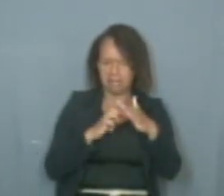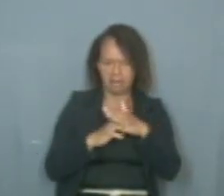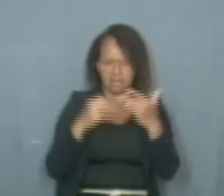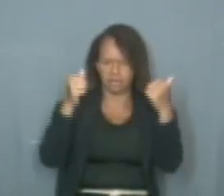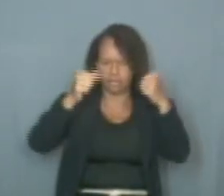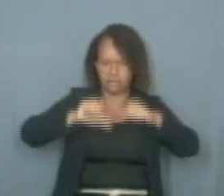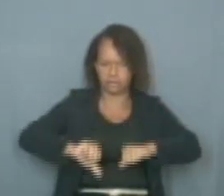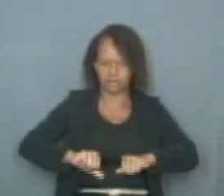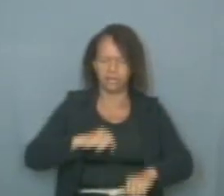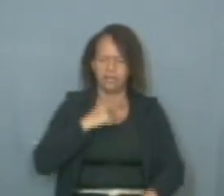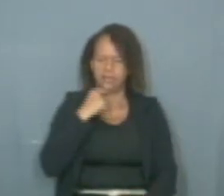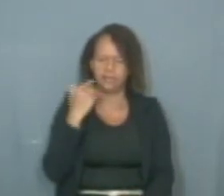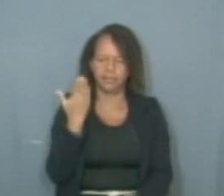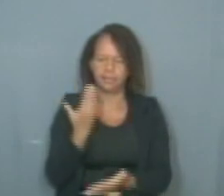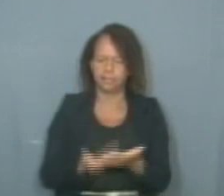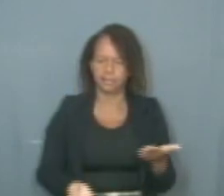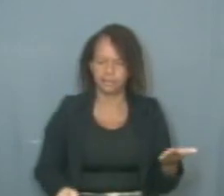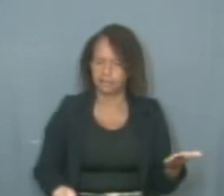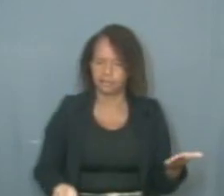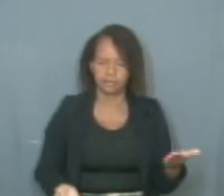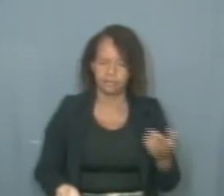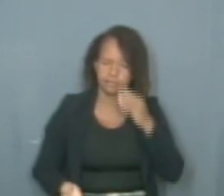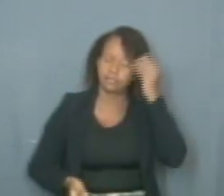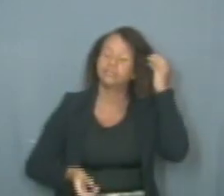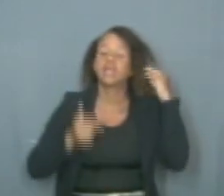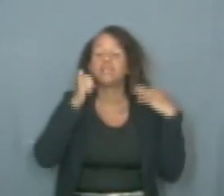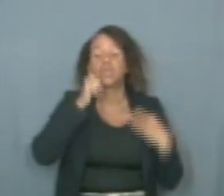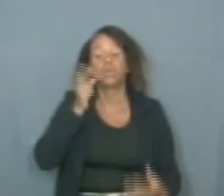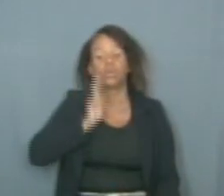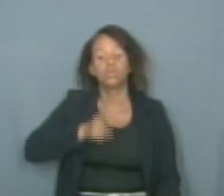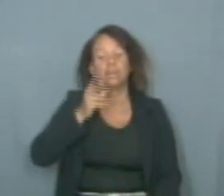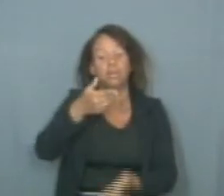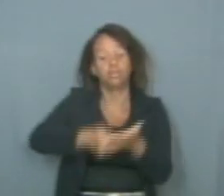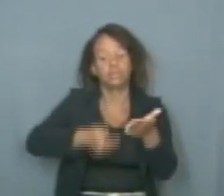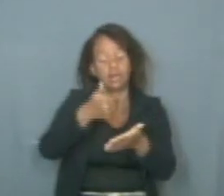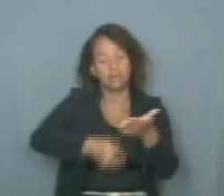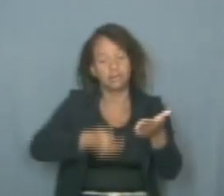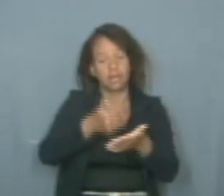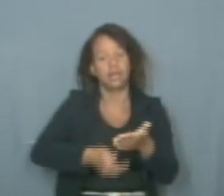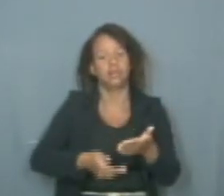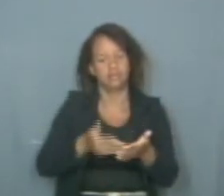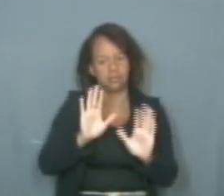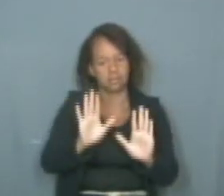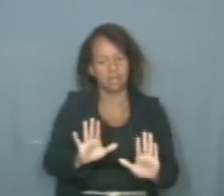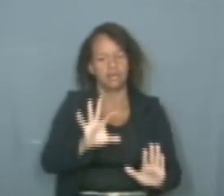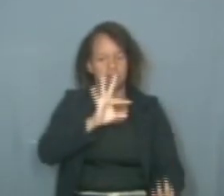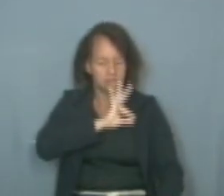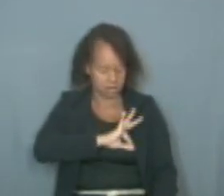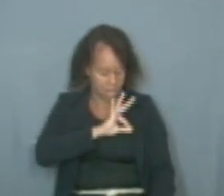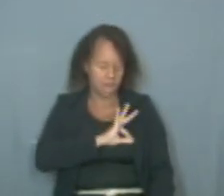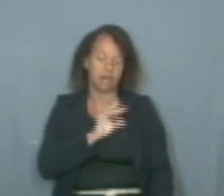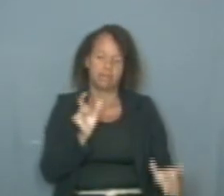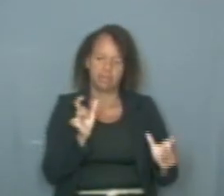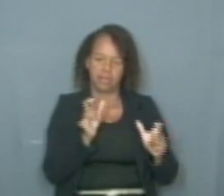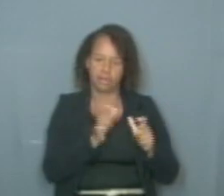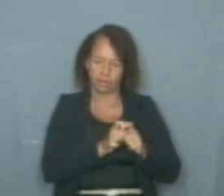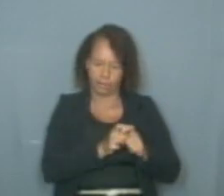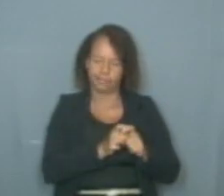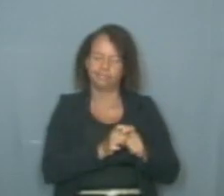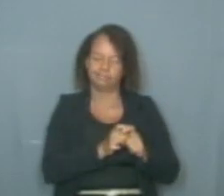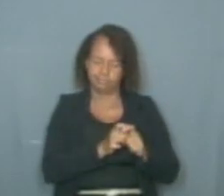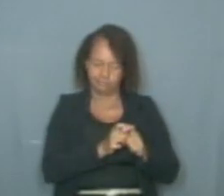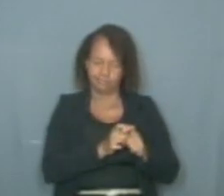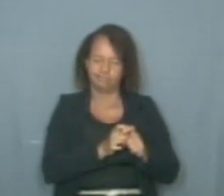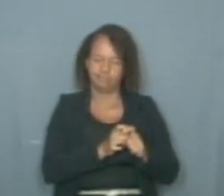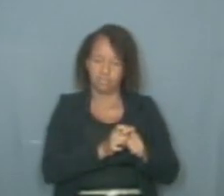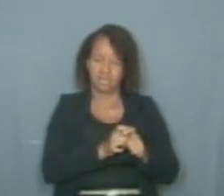Ninguém faliu. As mulheres continuam sendo contratadas, apesar de receberem salários menores, apesar